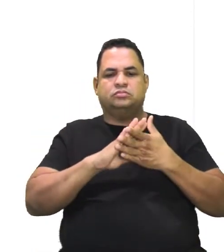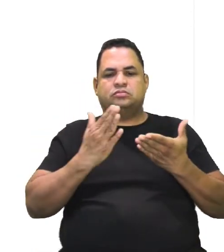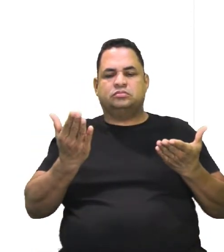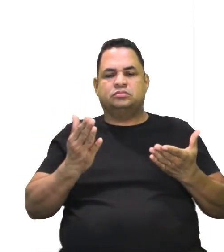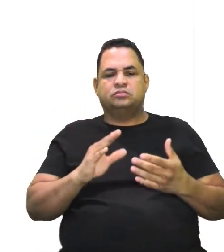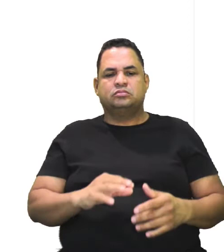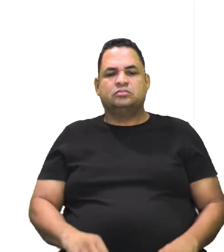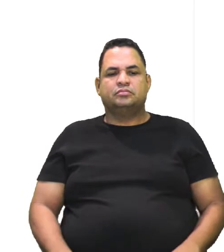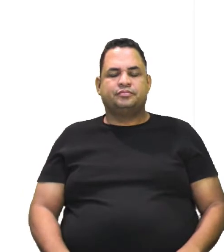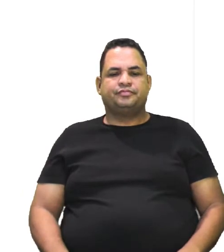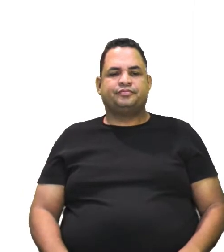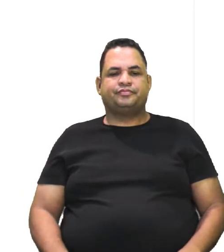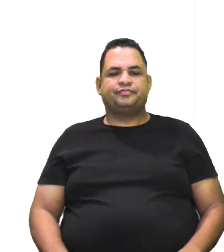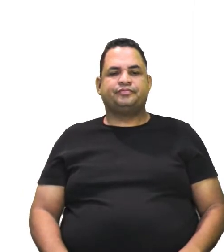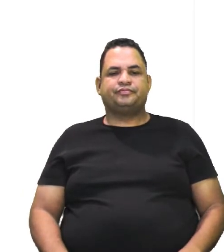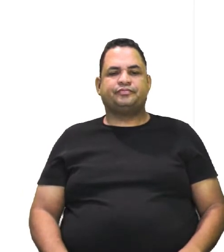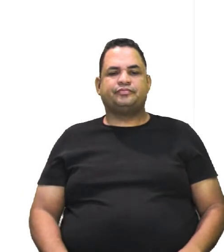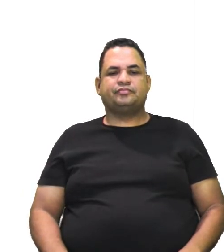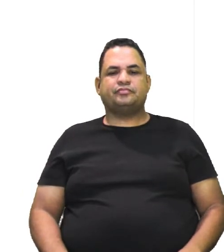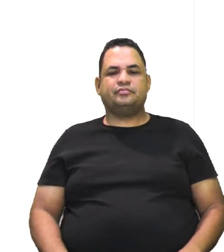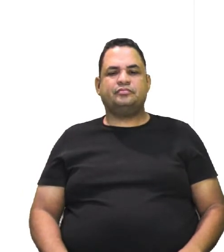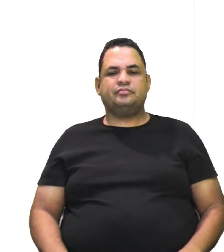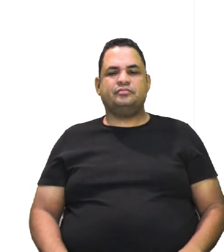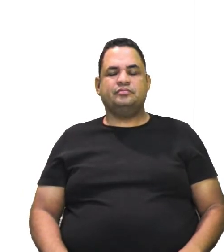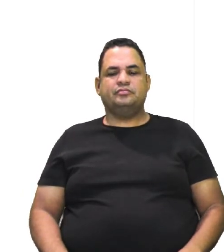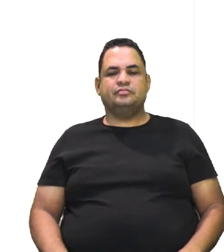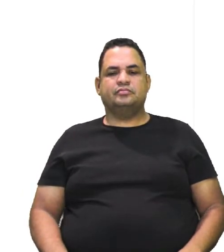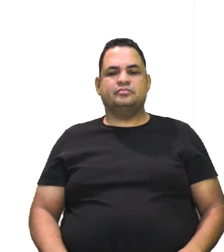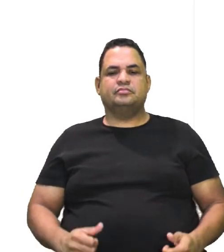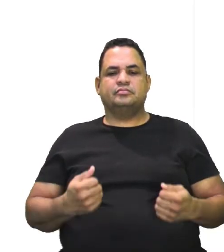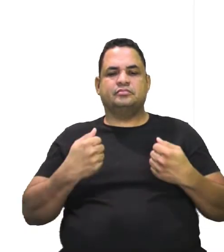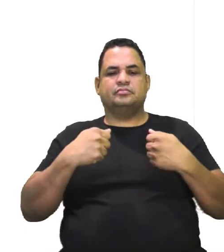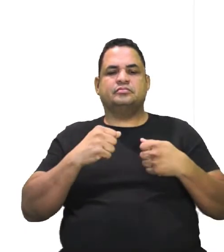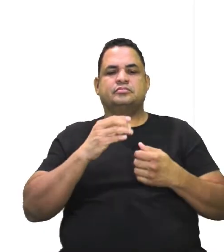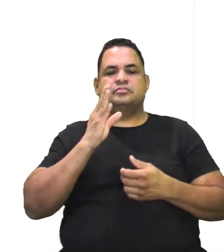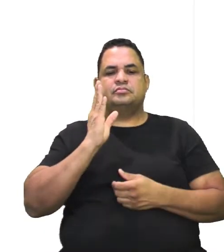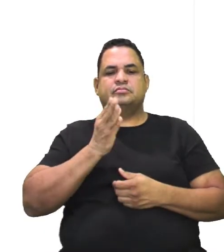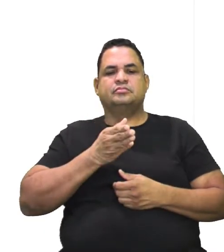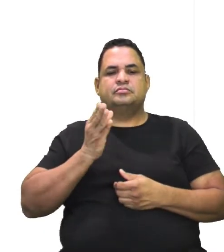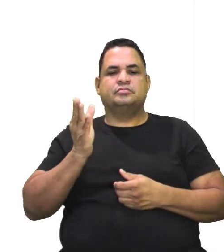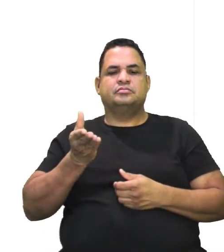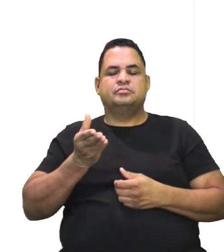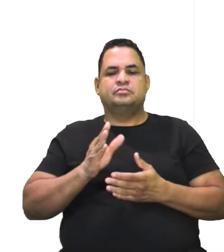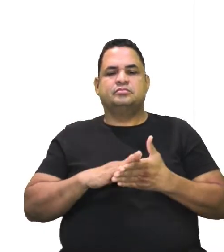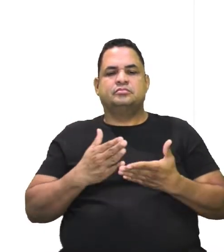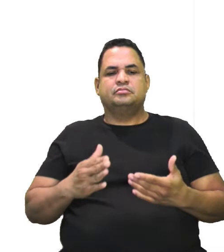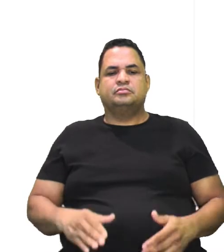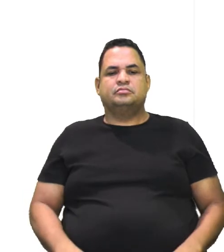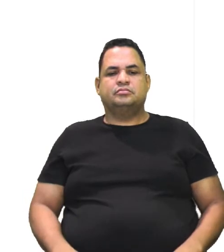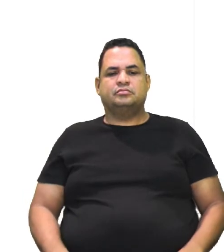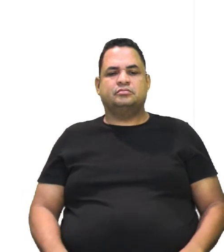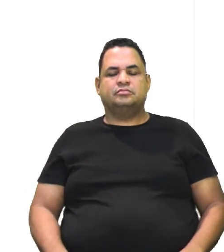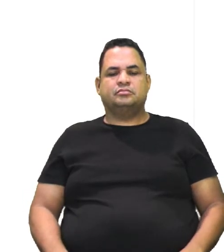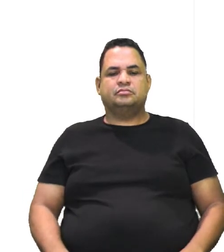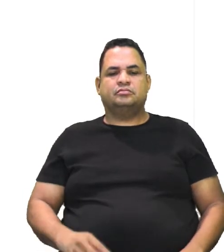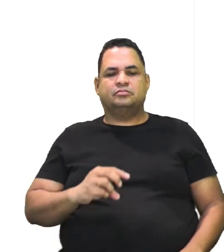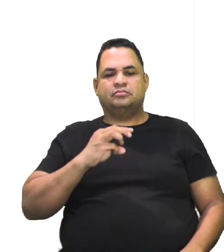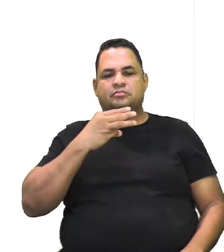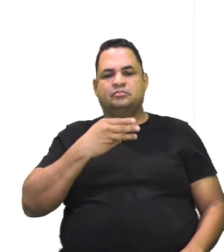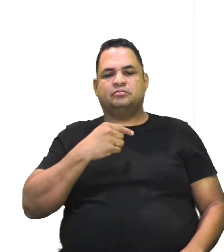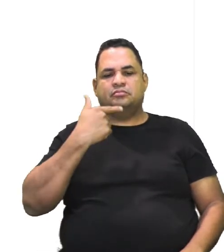mundo elevado ao quadrado, né? E aí a gente pode cortar a nossa raiz aqui, então ficamos com 3 ao